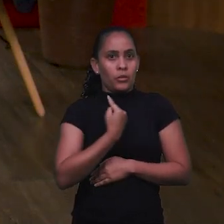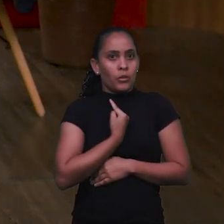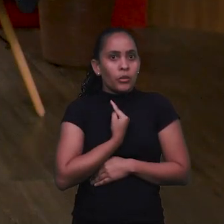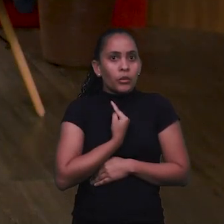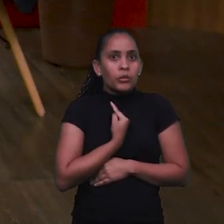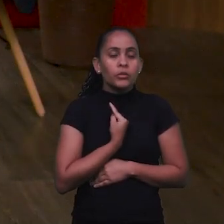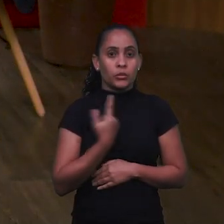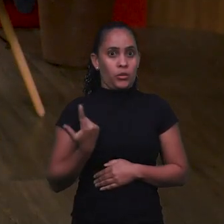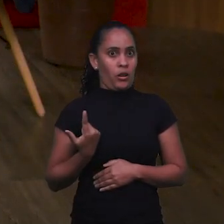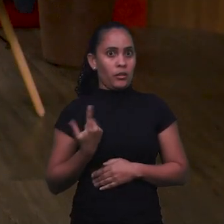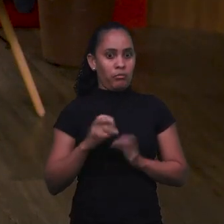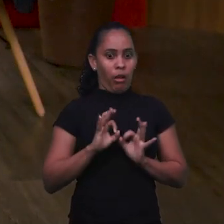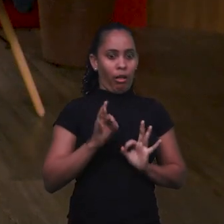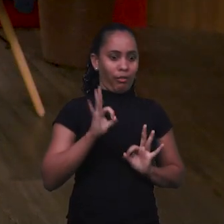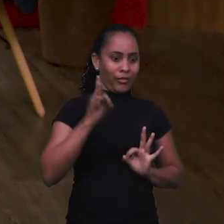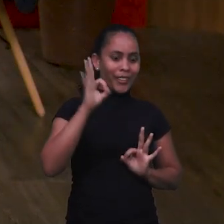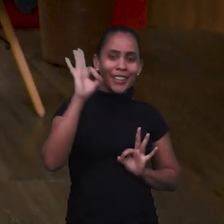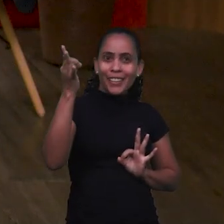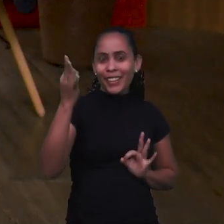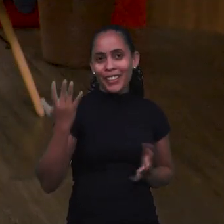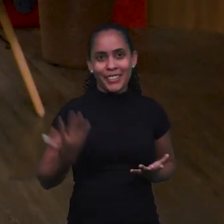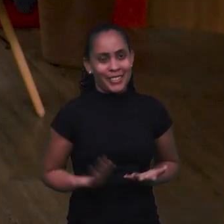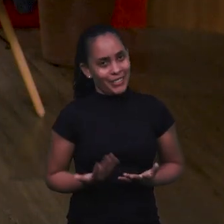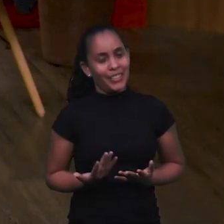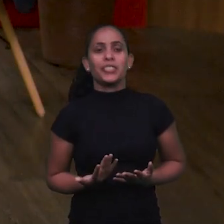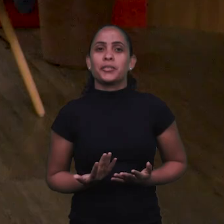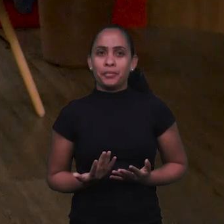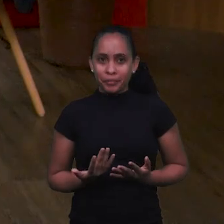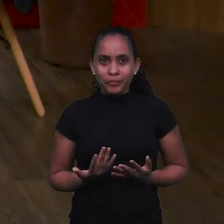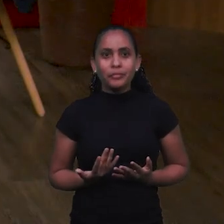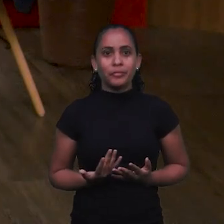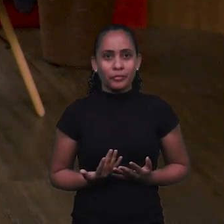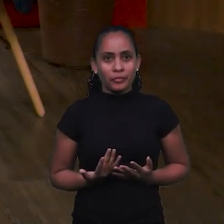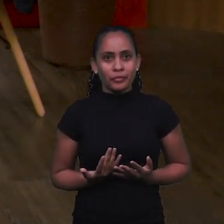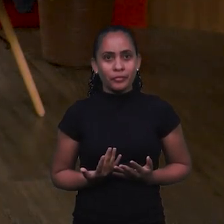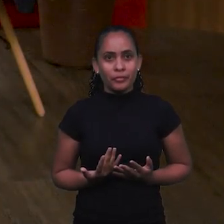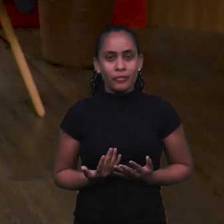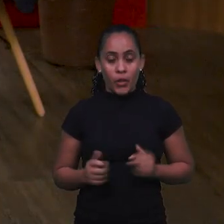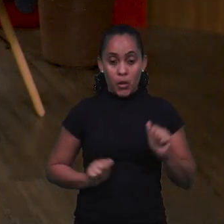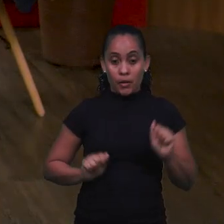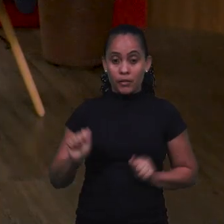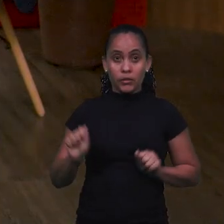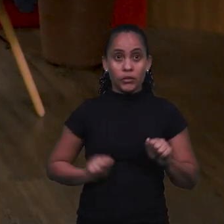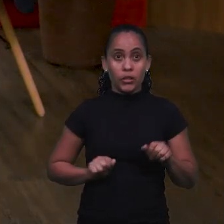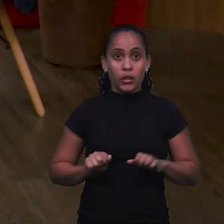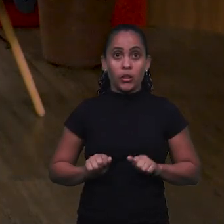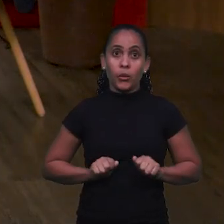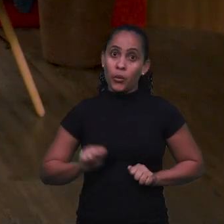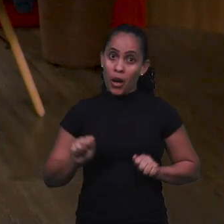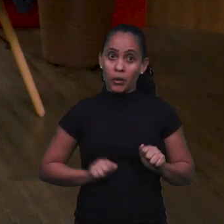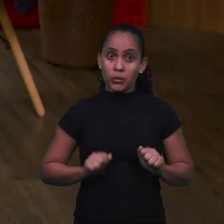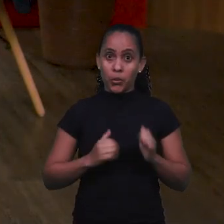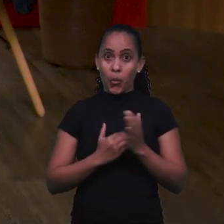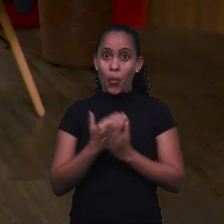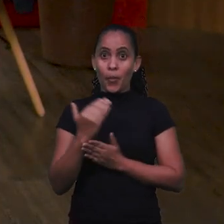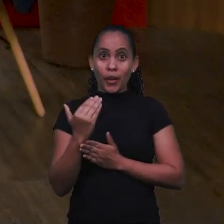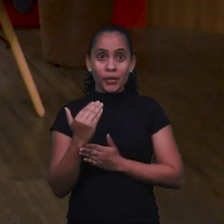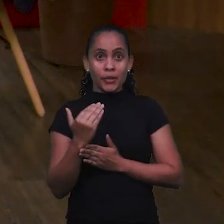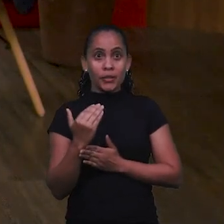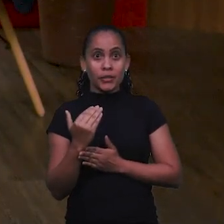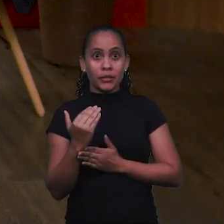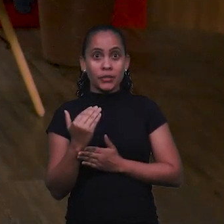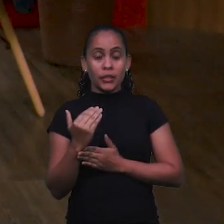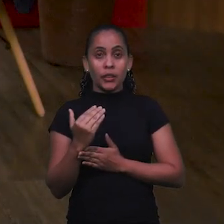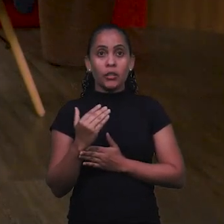somos os confins da terra, sem dúvida. O Pentecostes... Então o livro de Atos, o começo do livro de